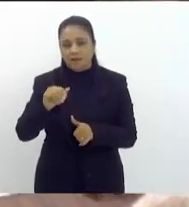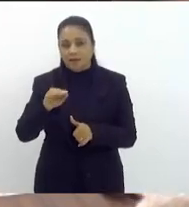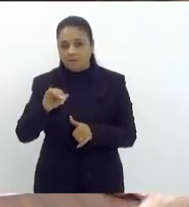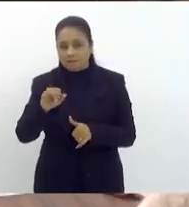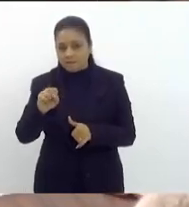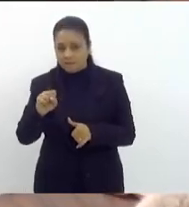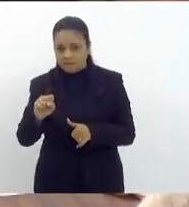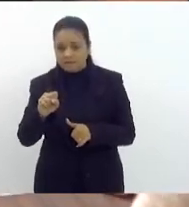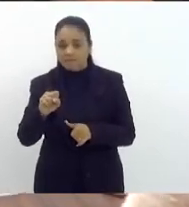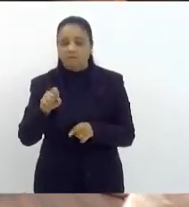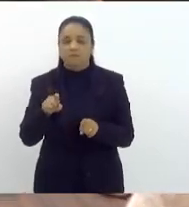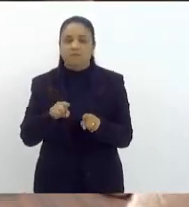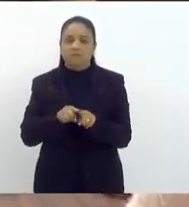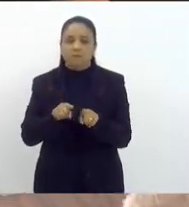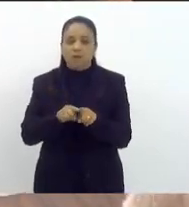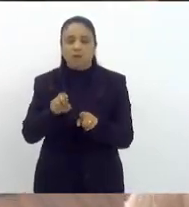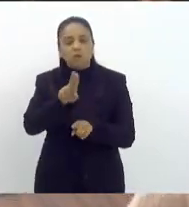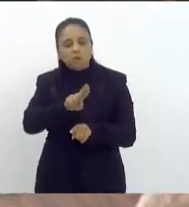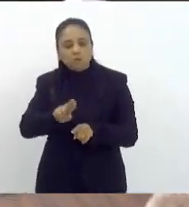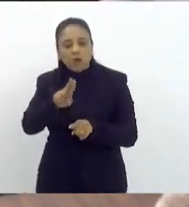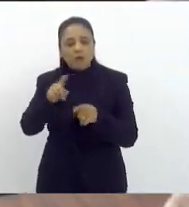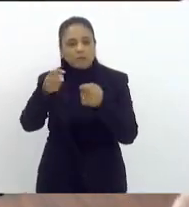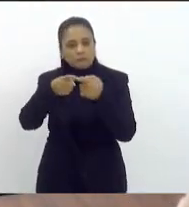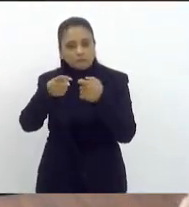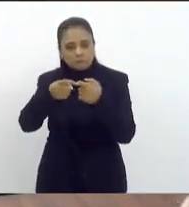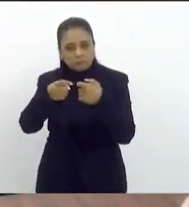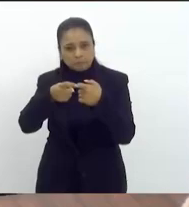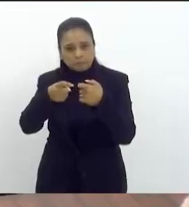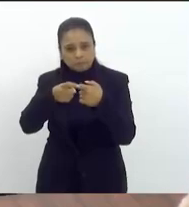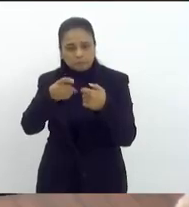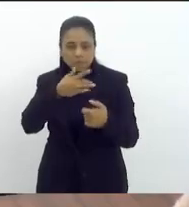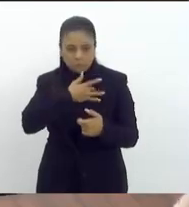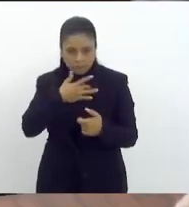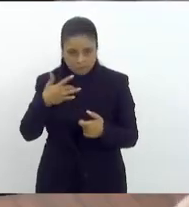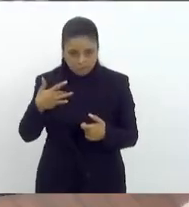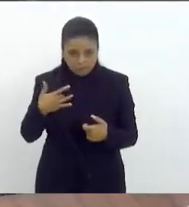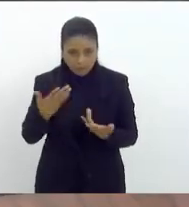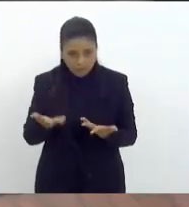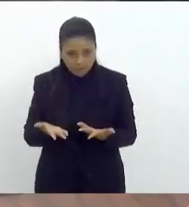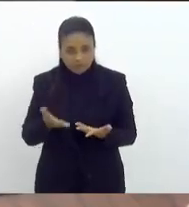o cannabis sendo utilizado na questão medicinal então